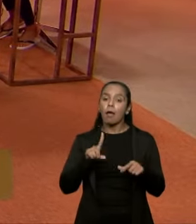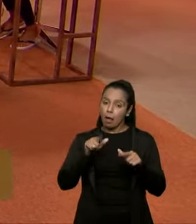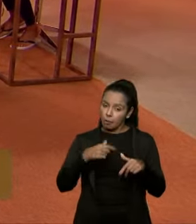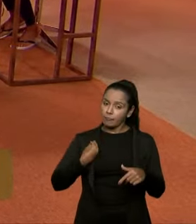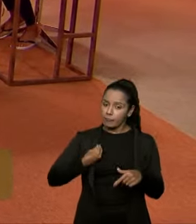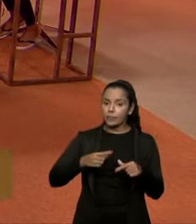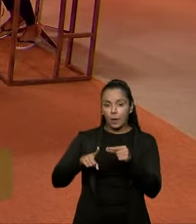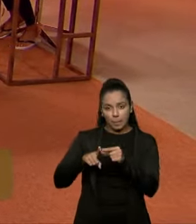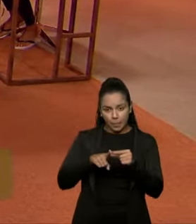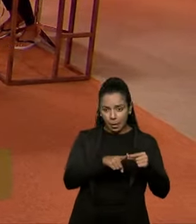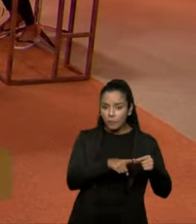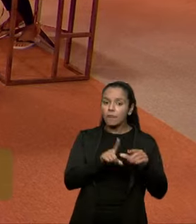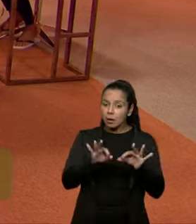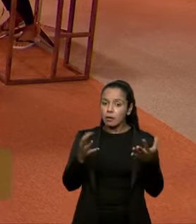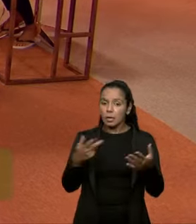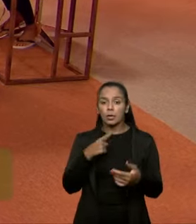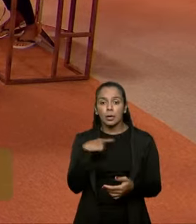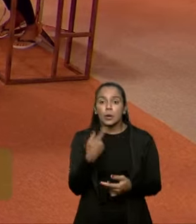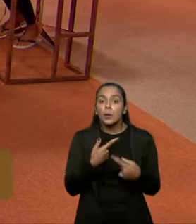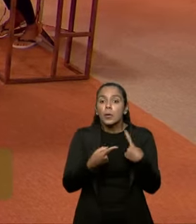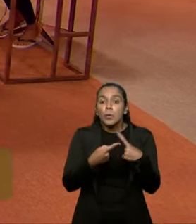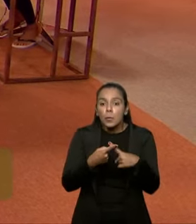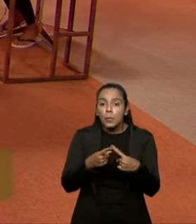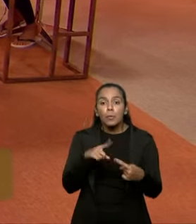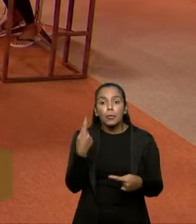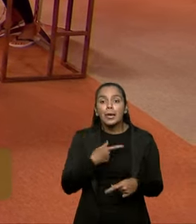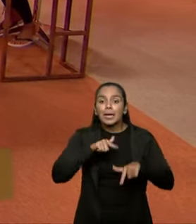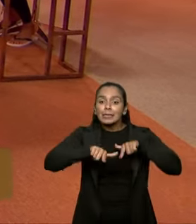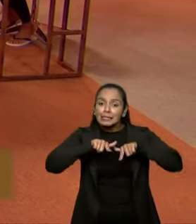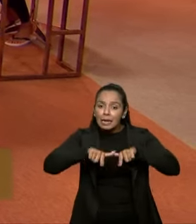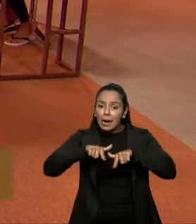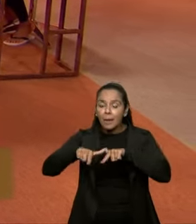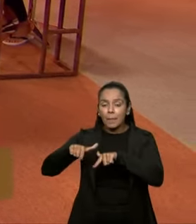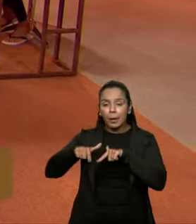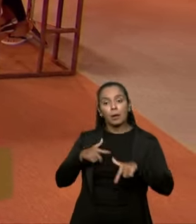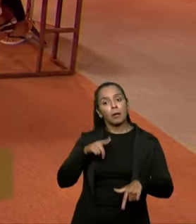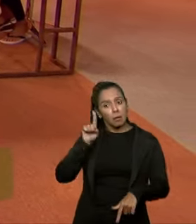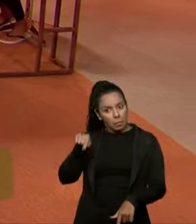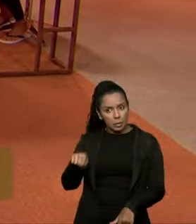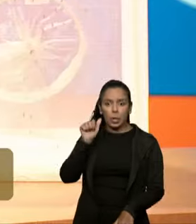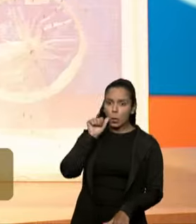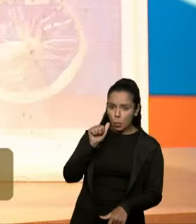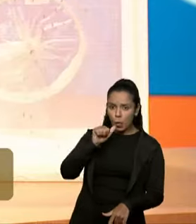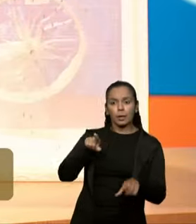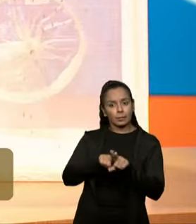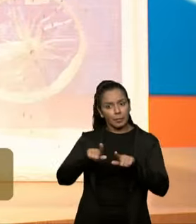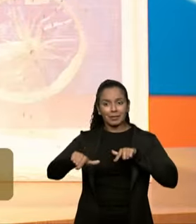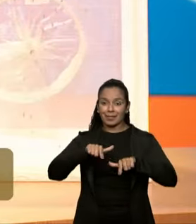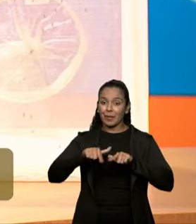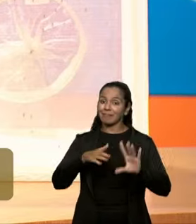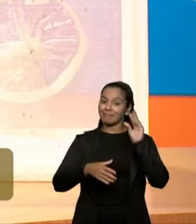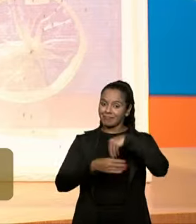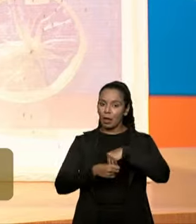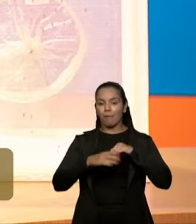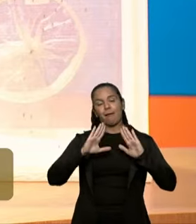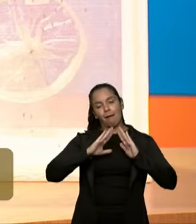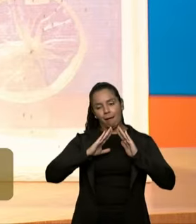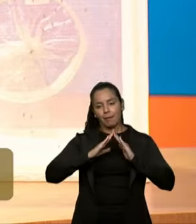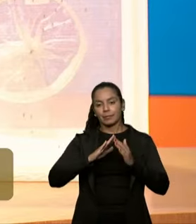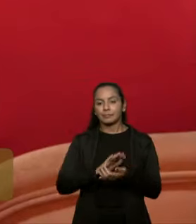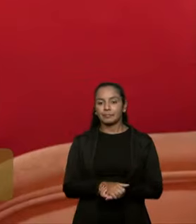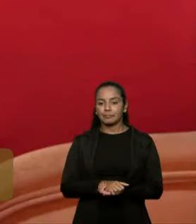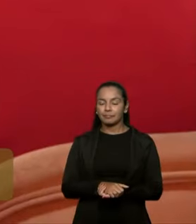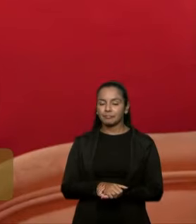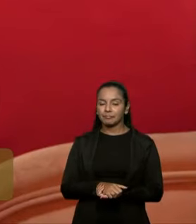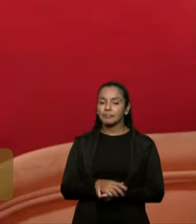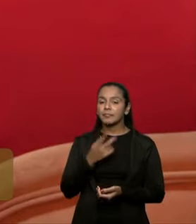vive na periferia que está dentro que de casa cuidando de casa, porque ele está trabalhando, né? Mas ela também trabalha. Muitas estão trabalhando em casa.